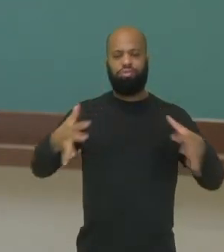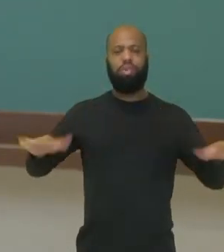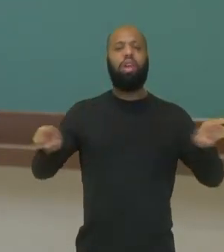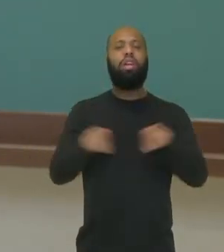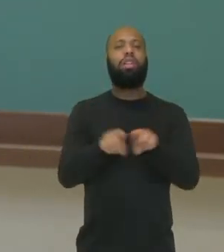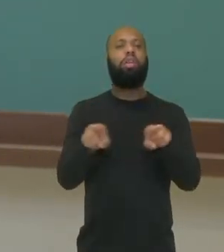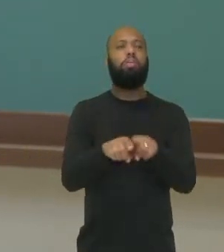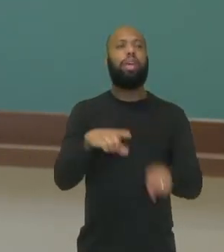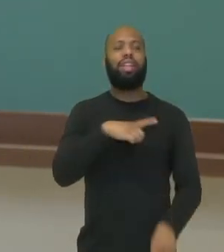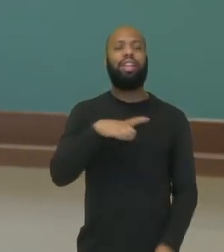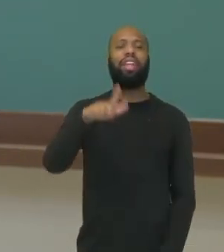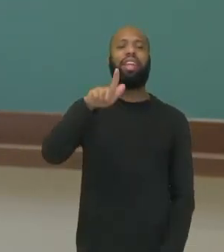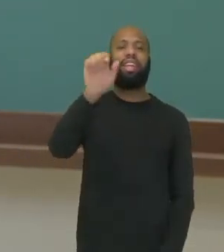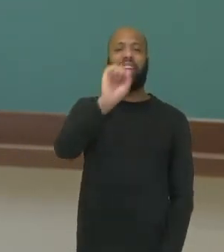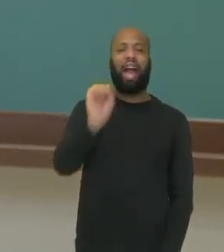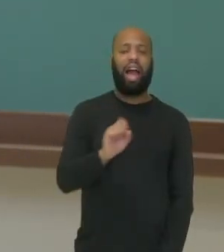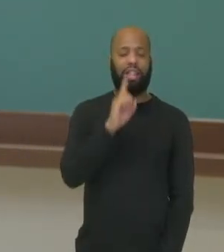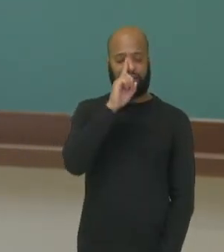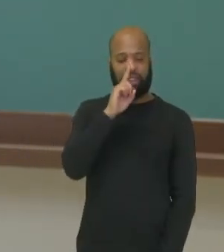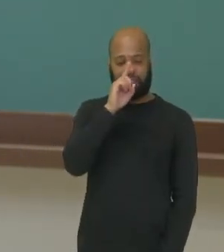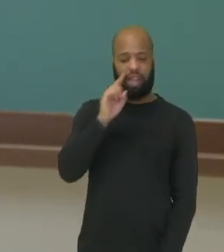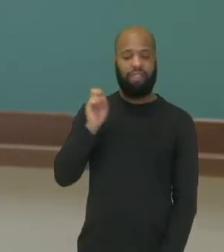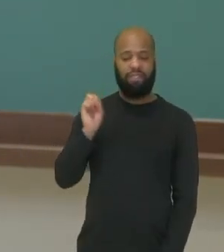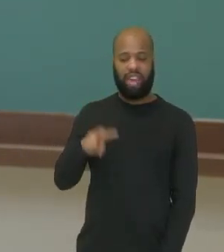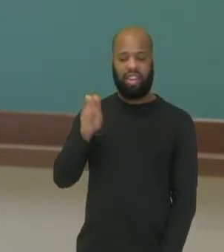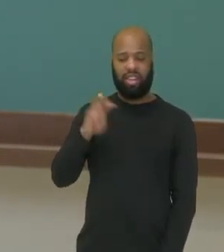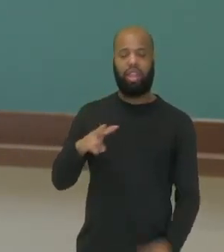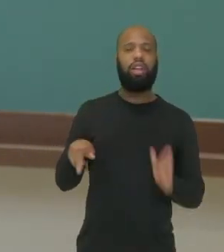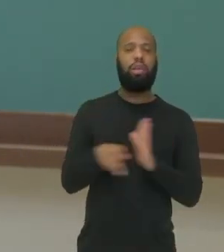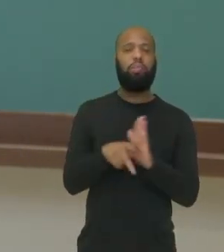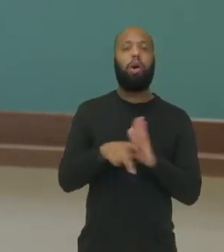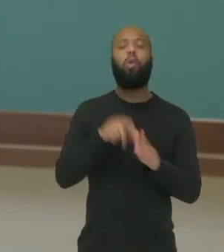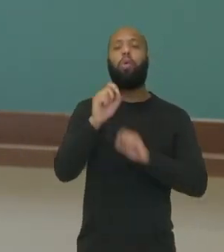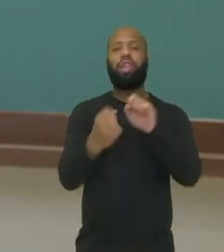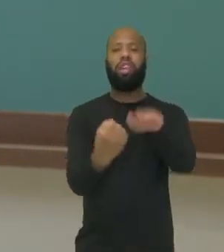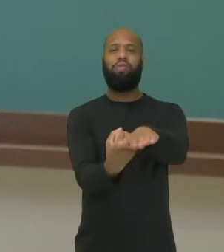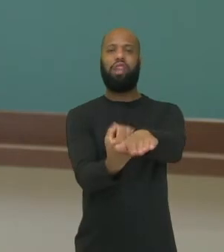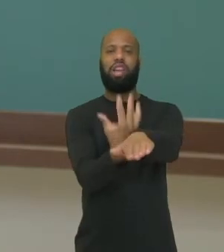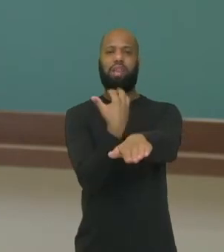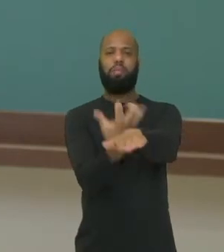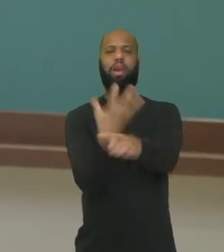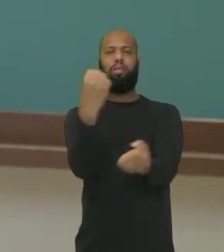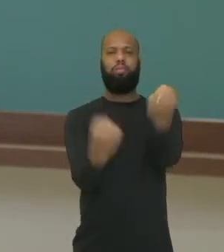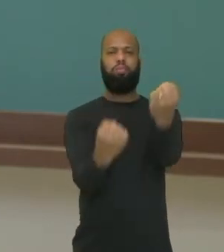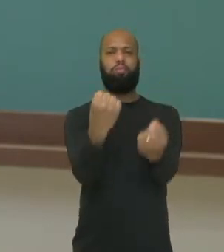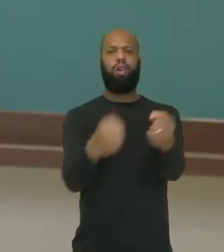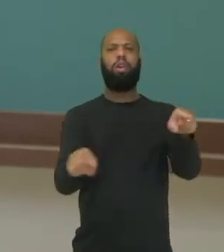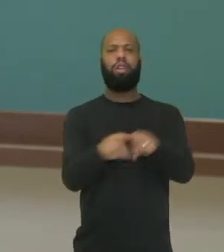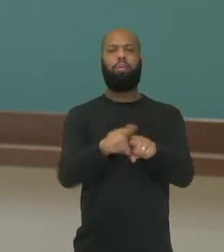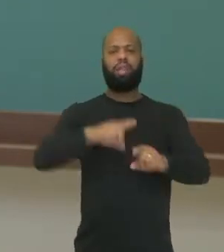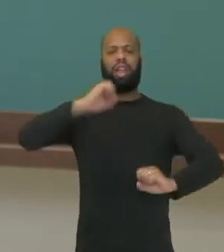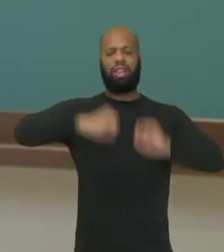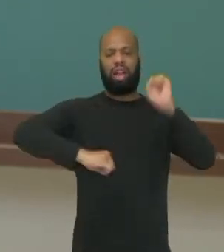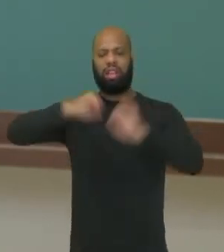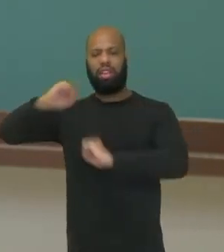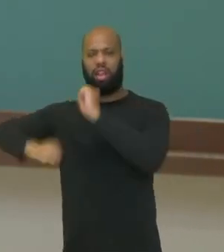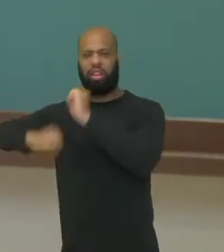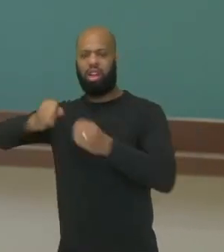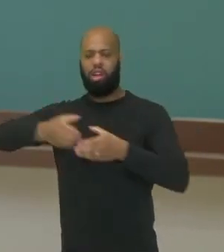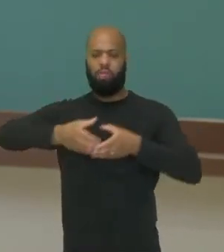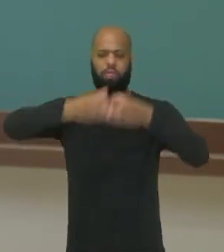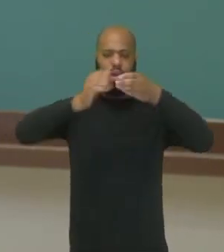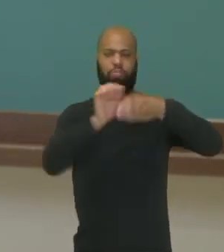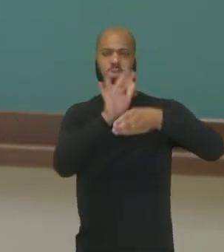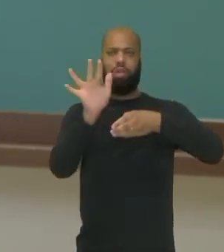gases tóxicos que são liberados, né? Pelos carros, por exemplo, as indústrias, né? Poluindo a atmosfera e,